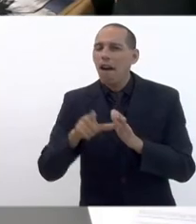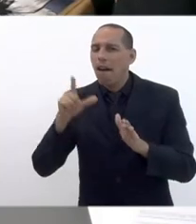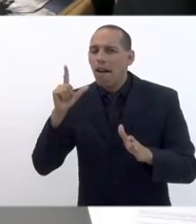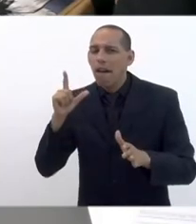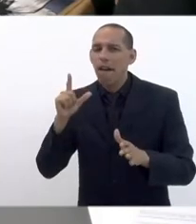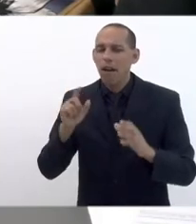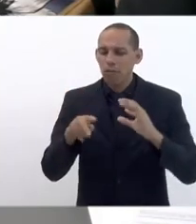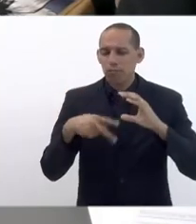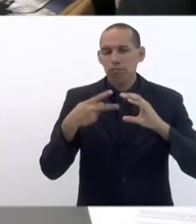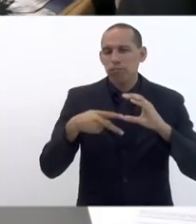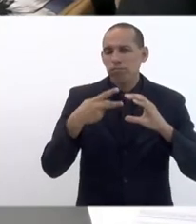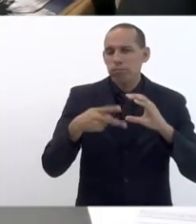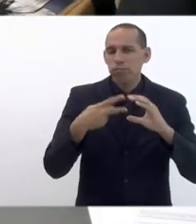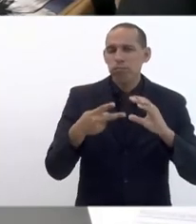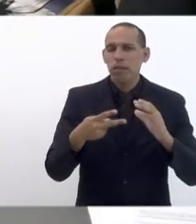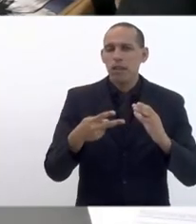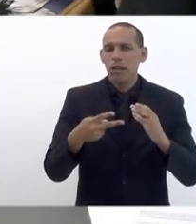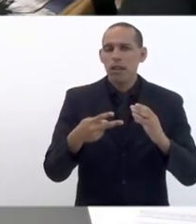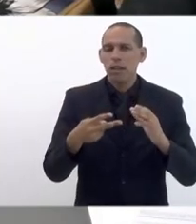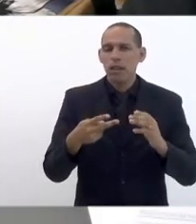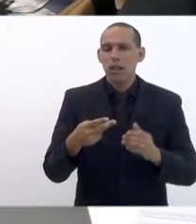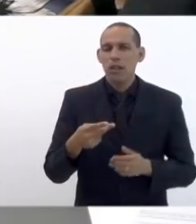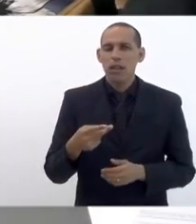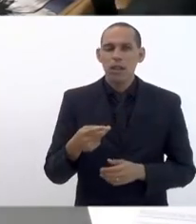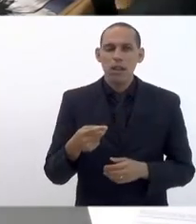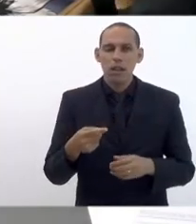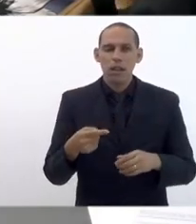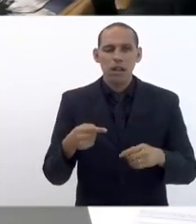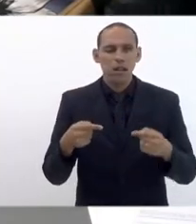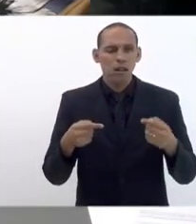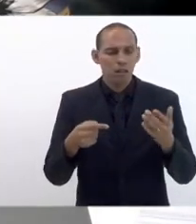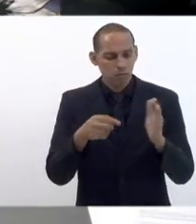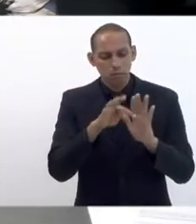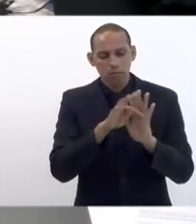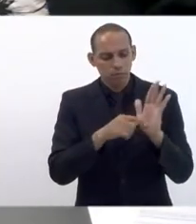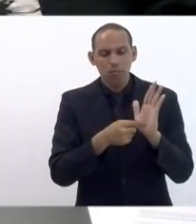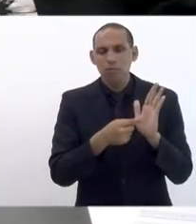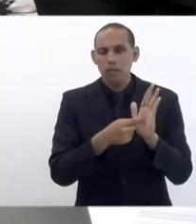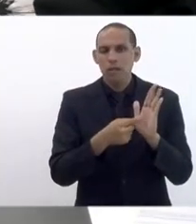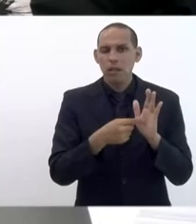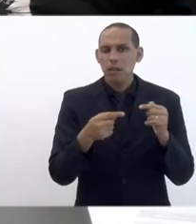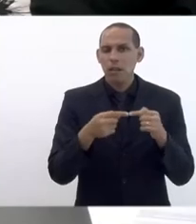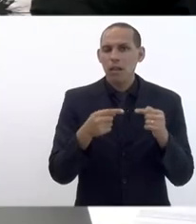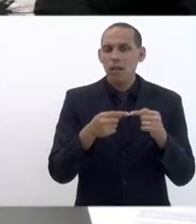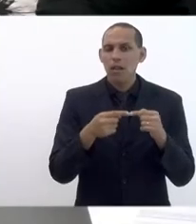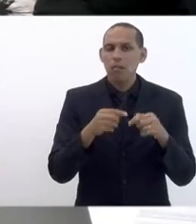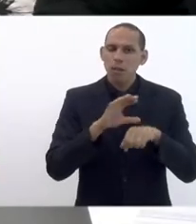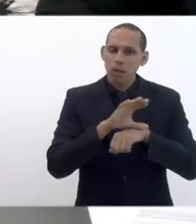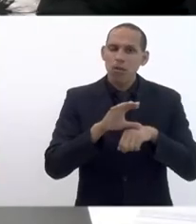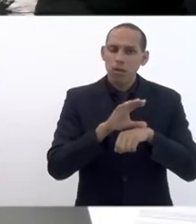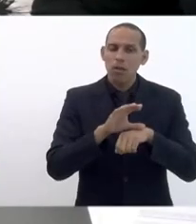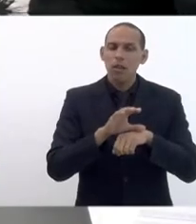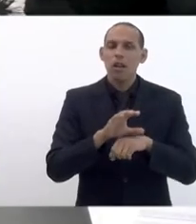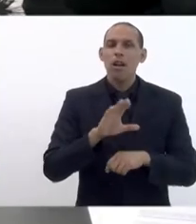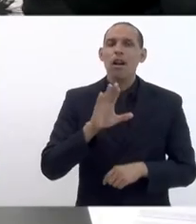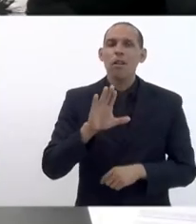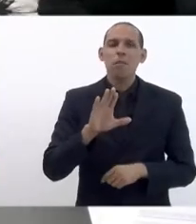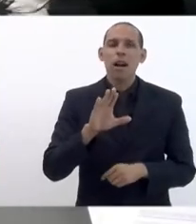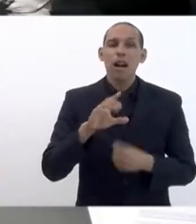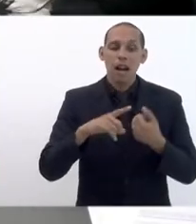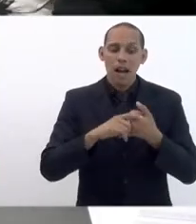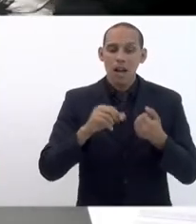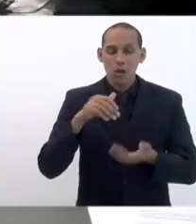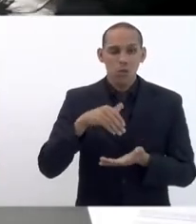municipais. Então, a matéria é constitucional, mas há um erro grave que, salvo o melhor juízo, é o último artigo da